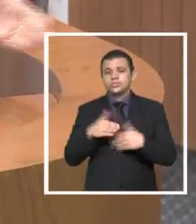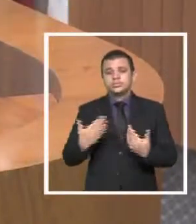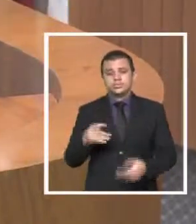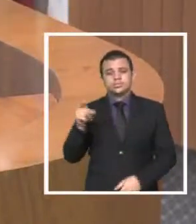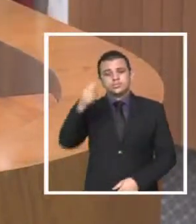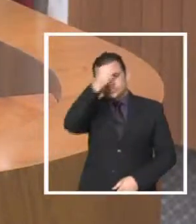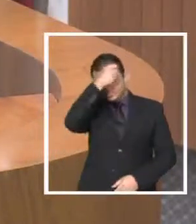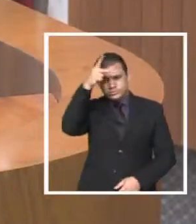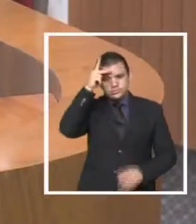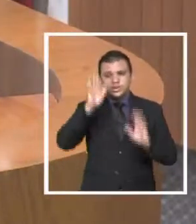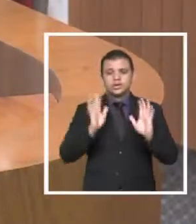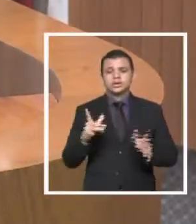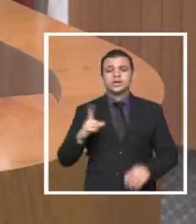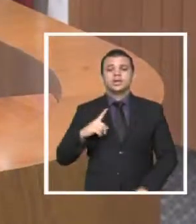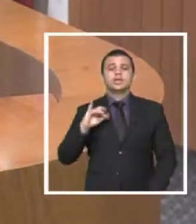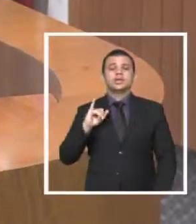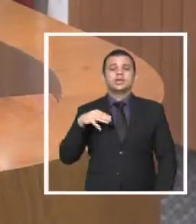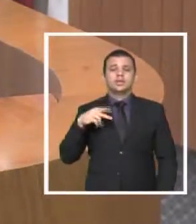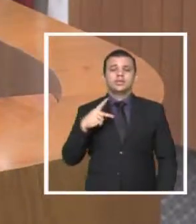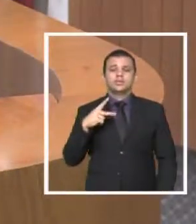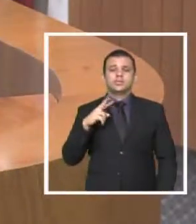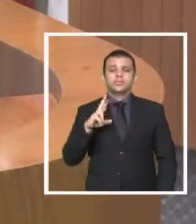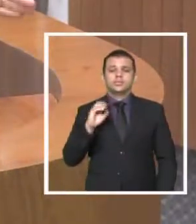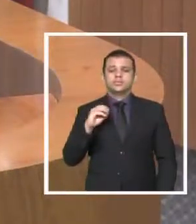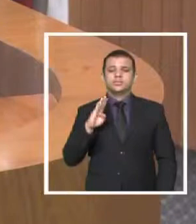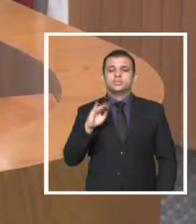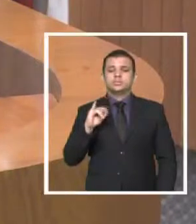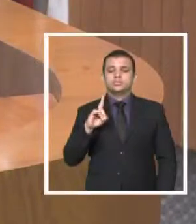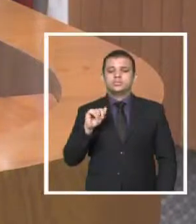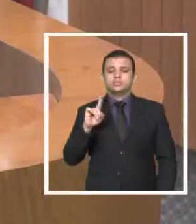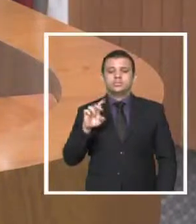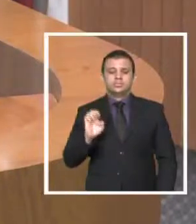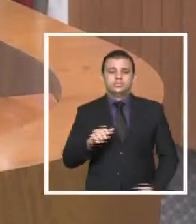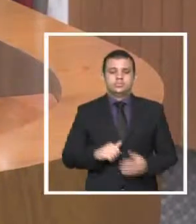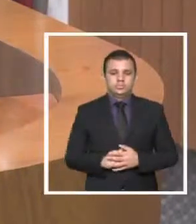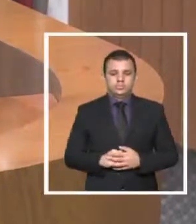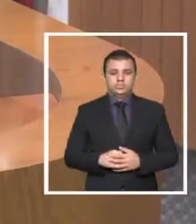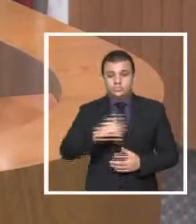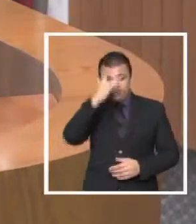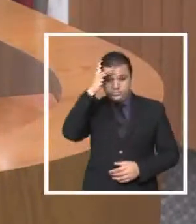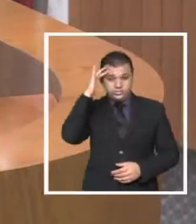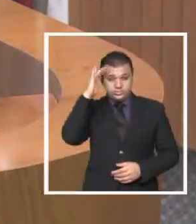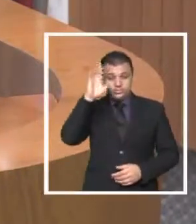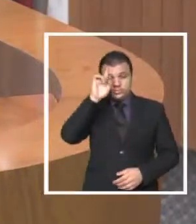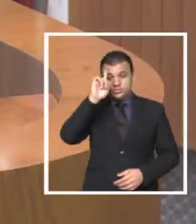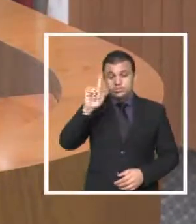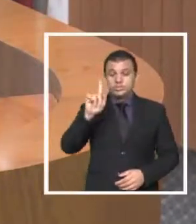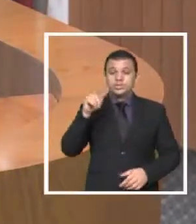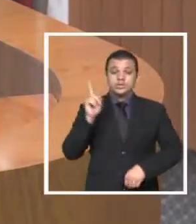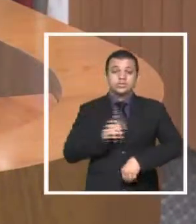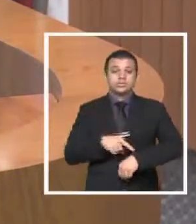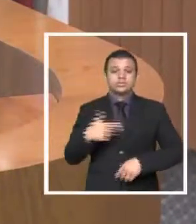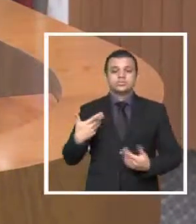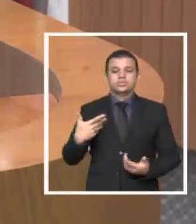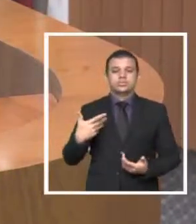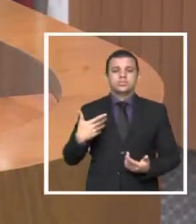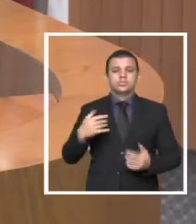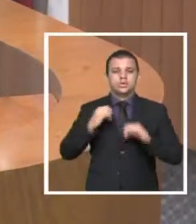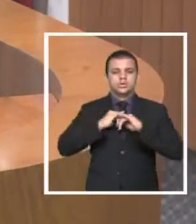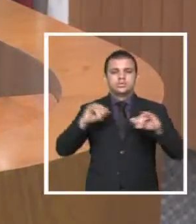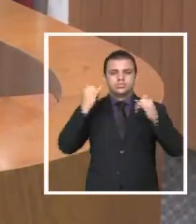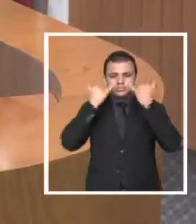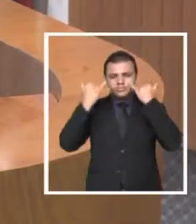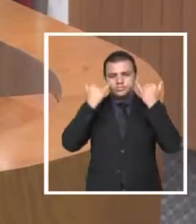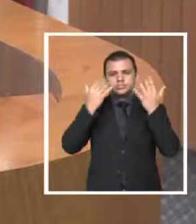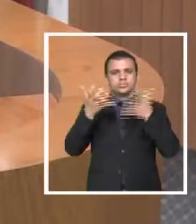uma improbidade administrativa. O gestor, no ato de negar a informação, já comete